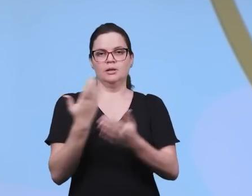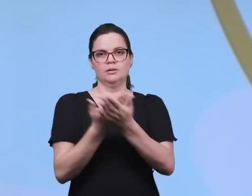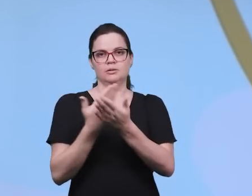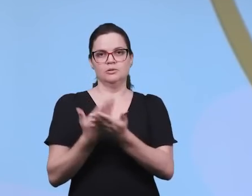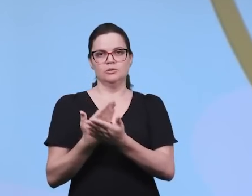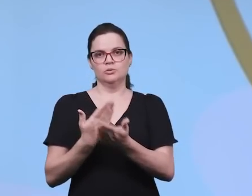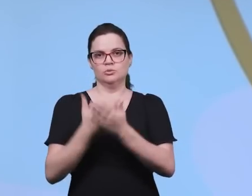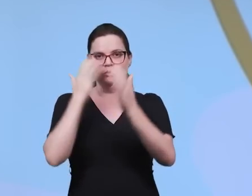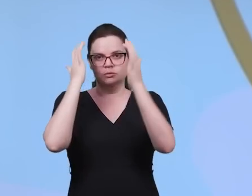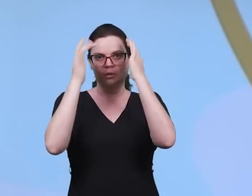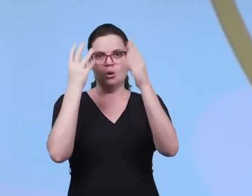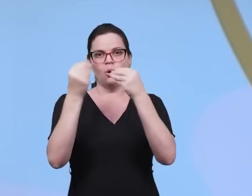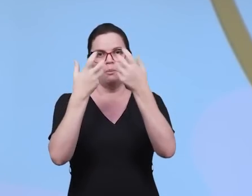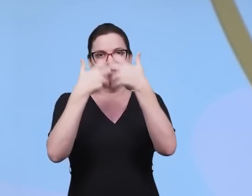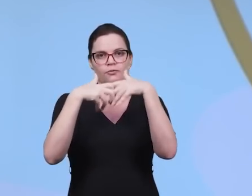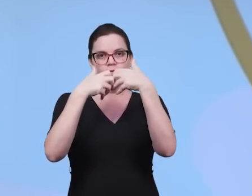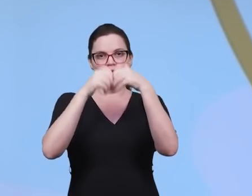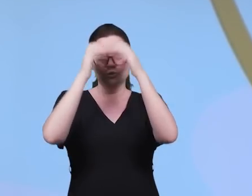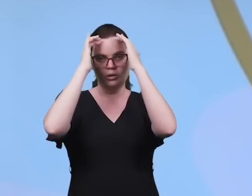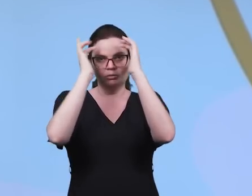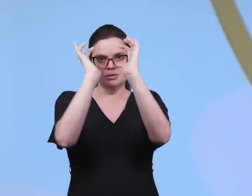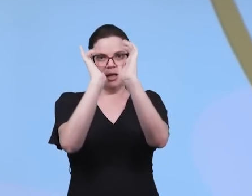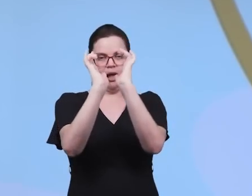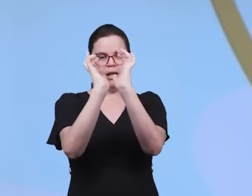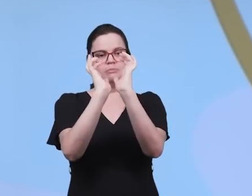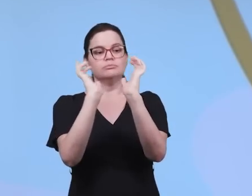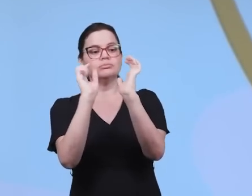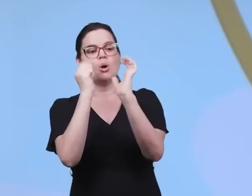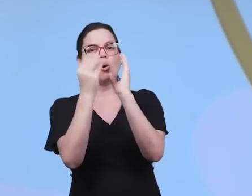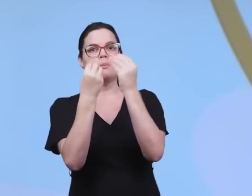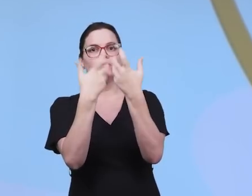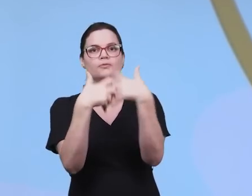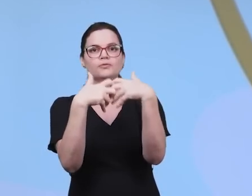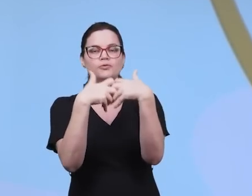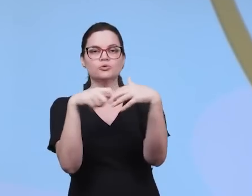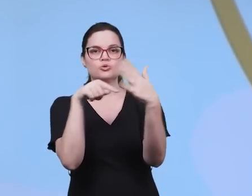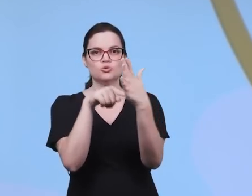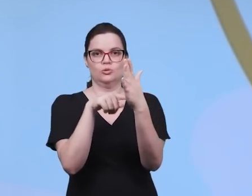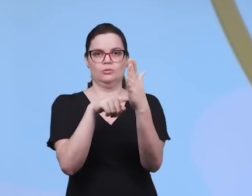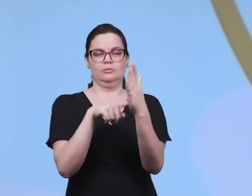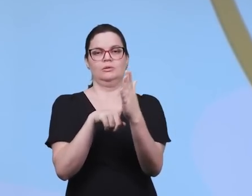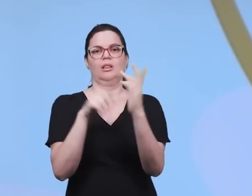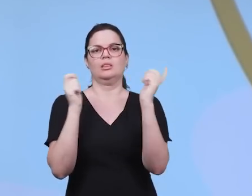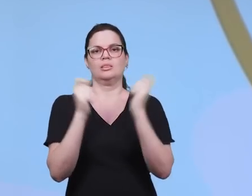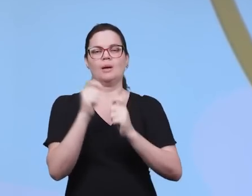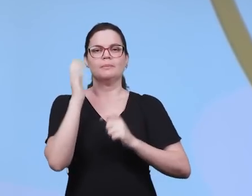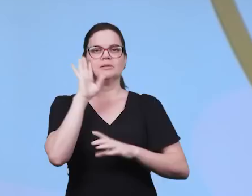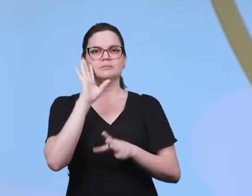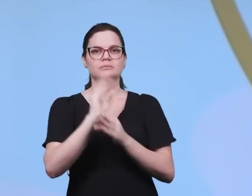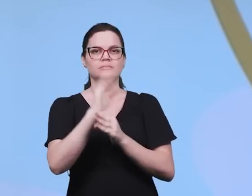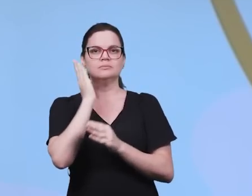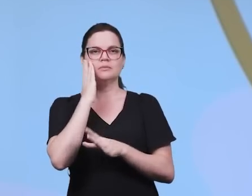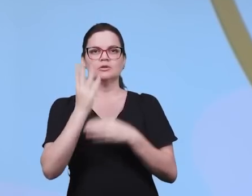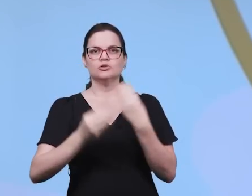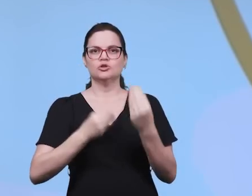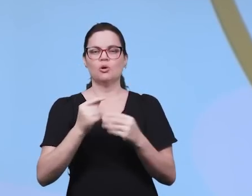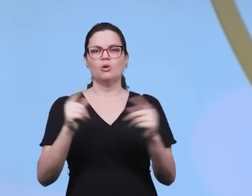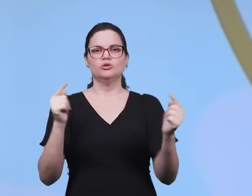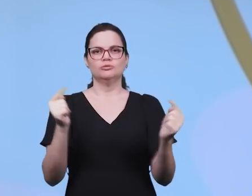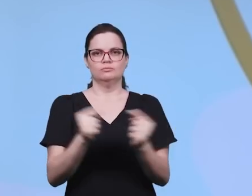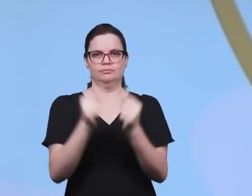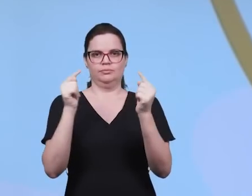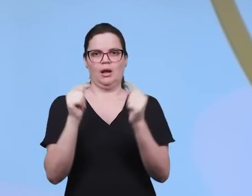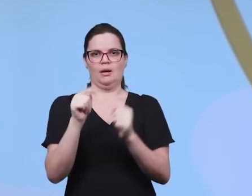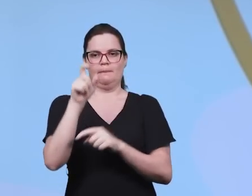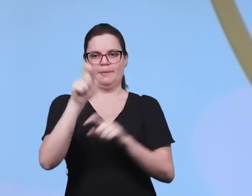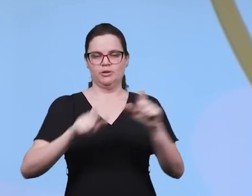estrutura neurológica, o funcionamento do cérebro, ele vai dar condições de nós estruturarmos abordagens mais